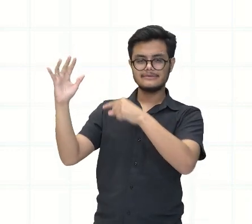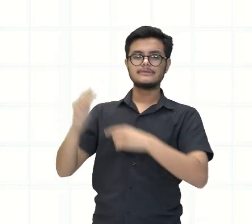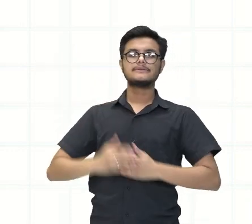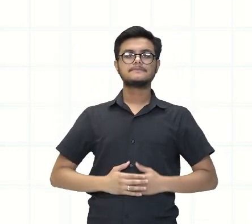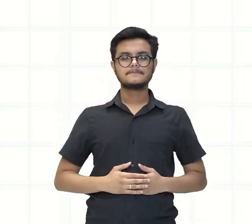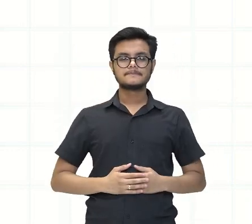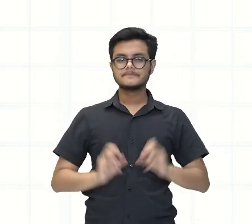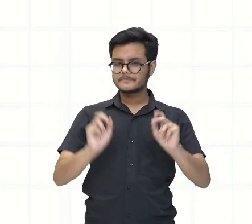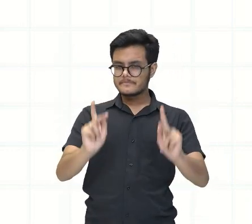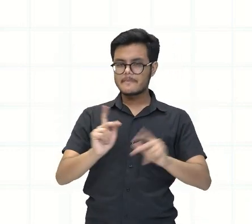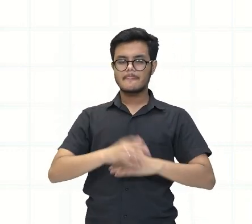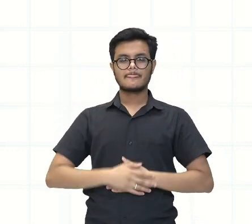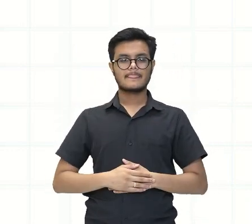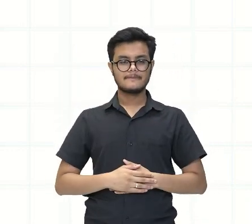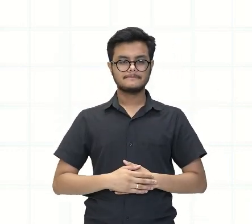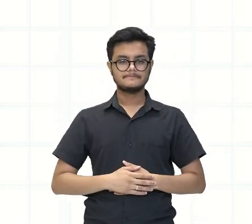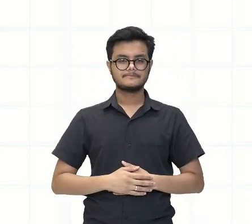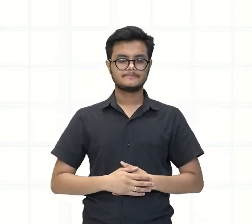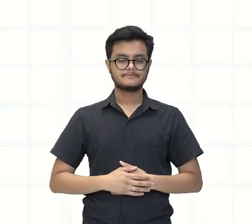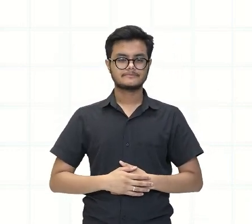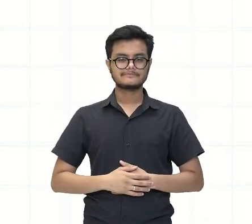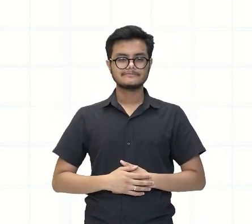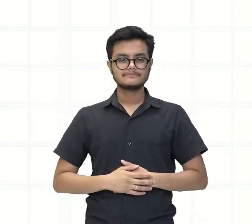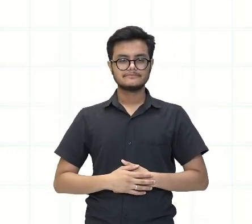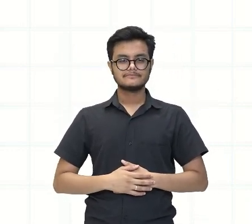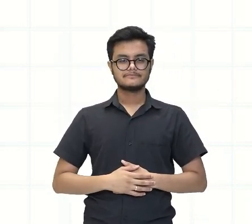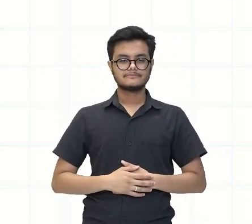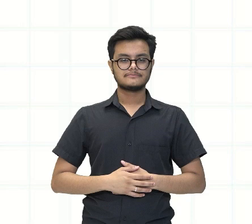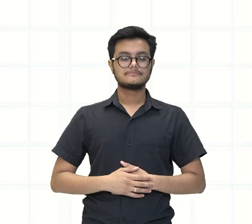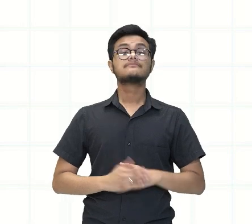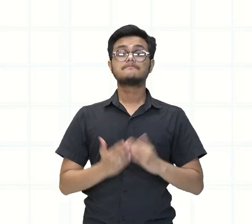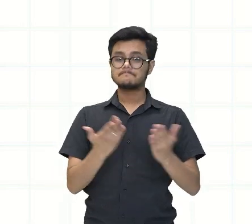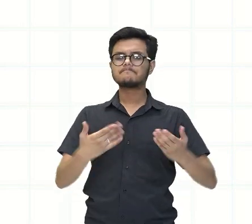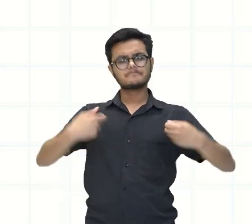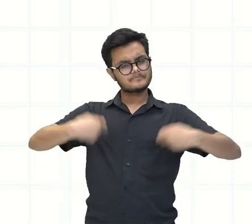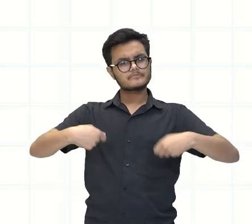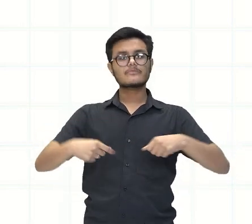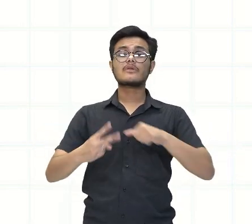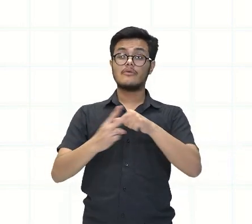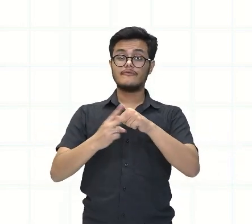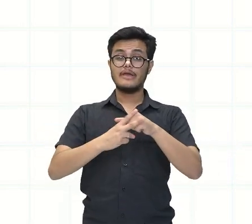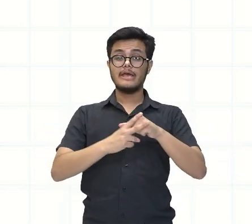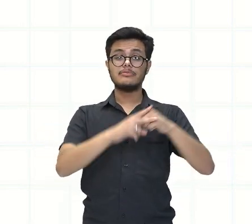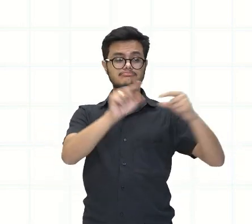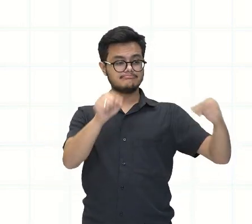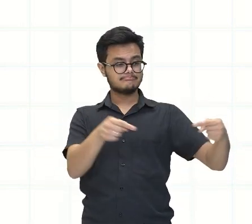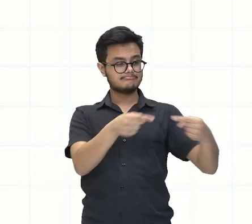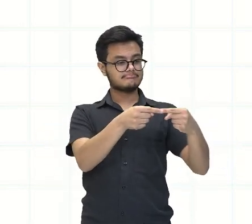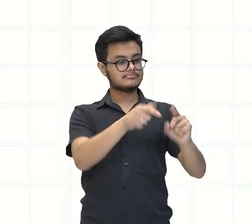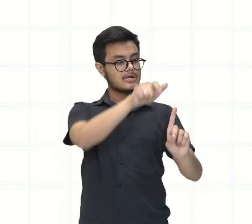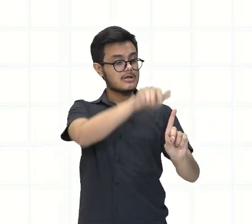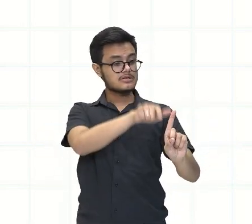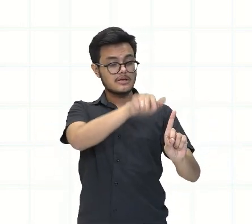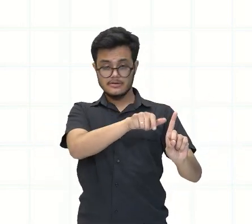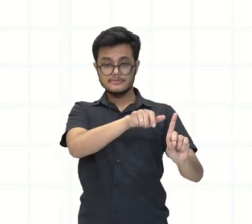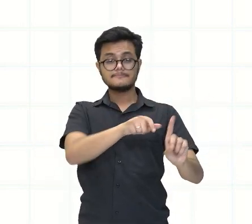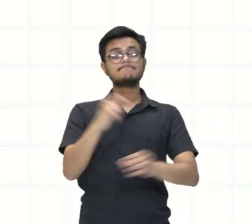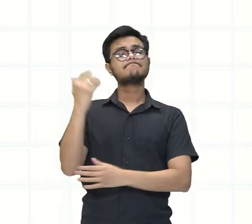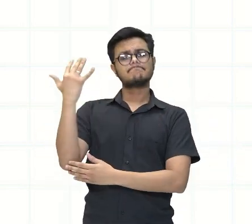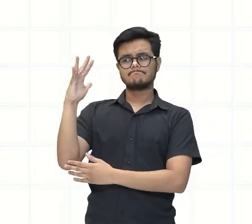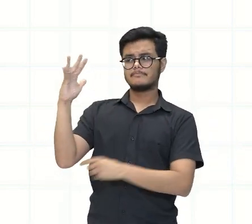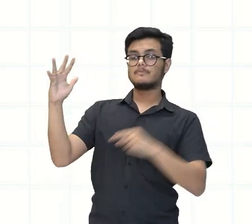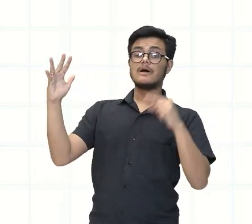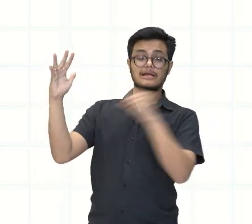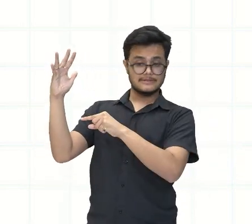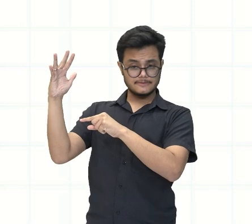rapidamente no exemplo anterior. É um verbo que serve para conectar o sujeito, que no caso aqui é a natureza,